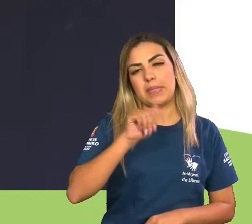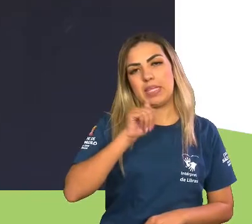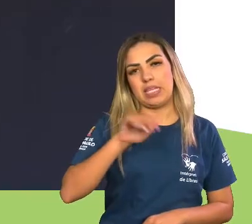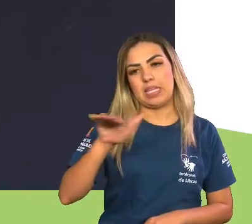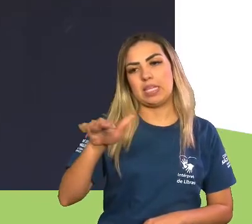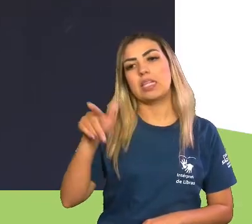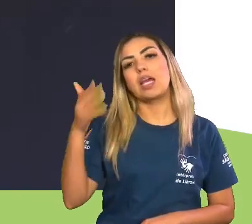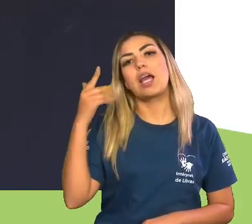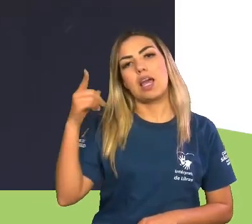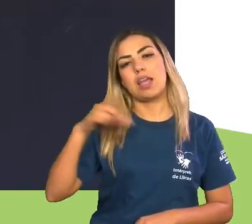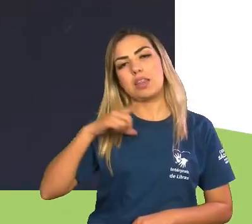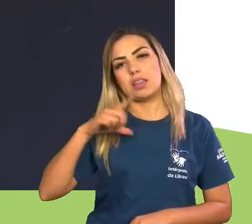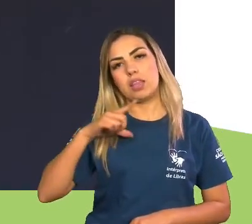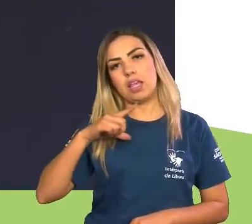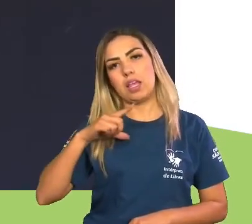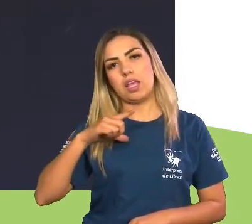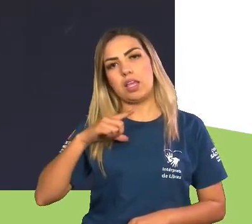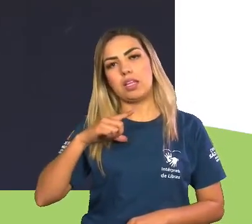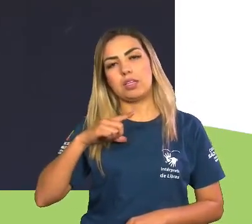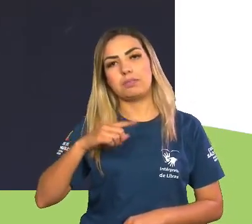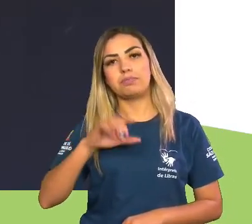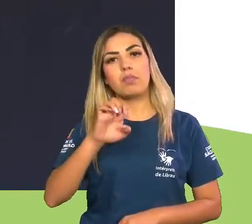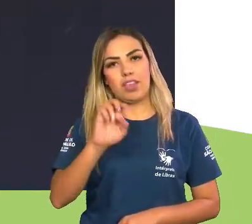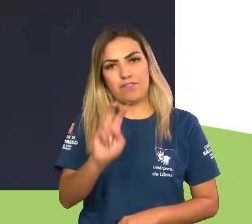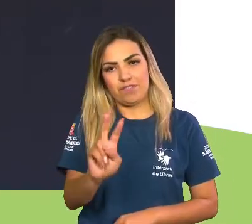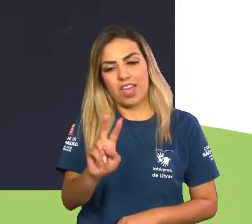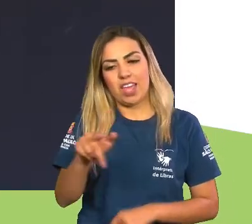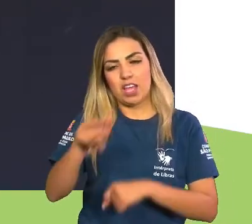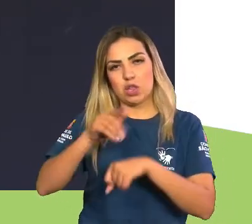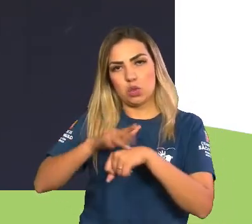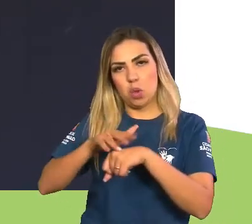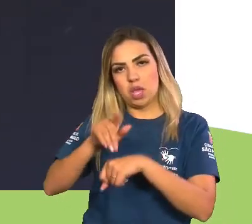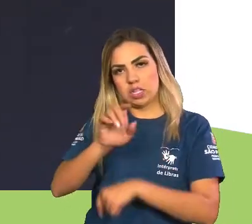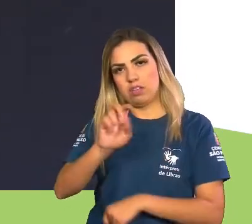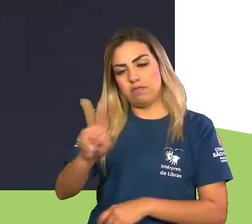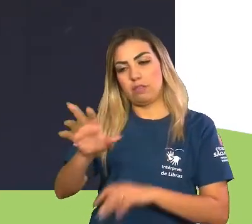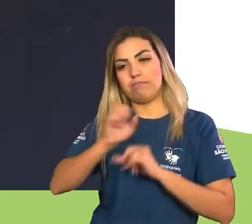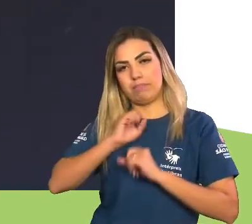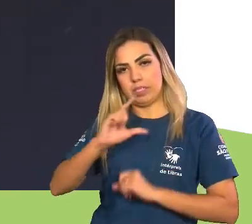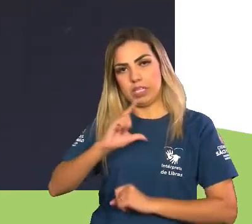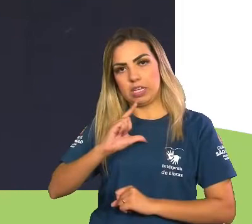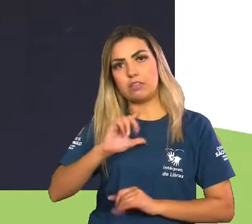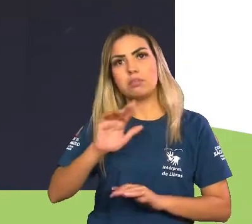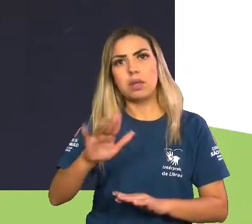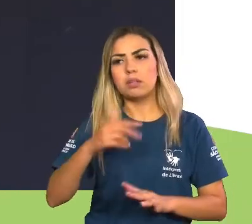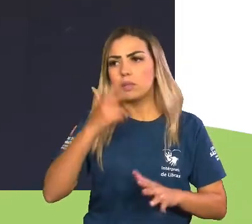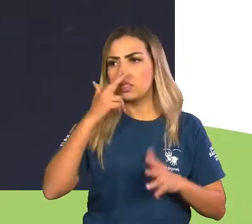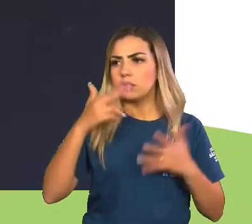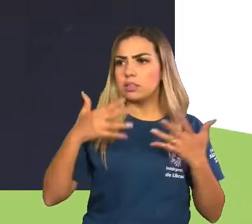tem epidermólise bolhosa... E, assim, chegou